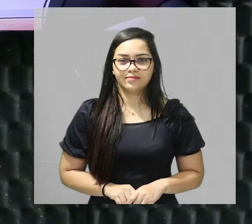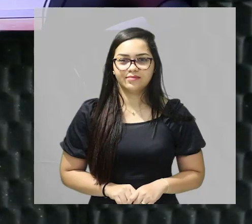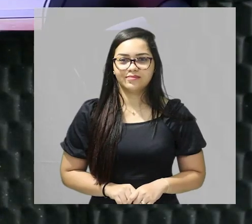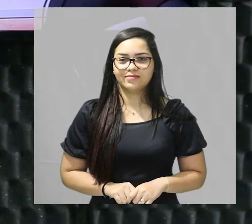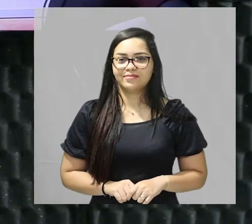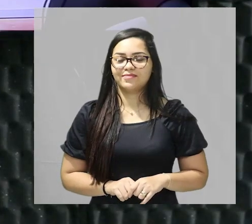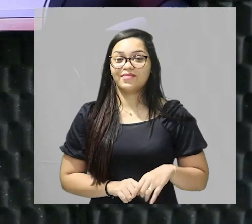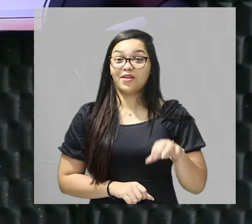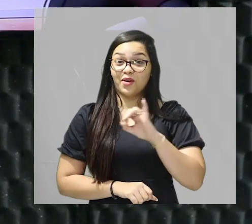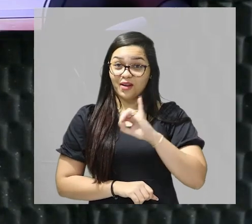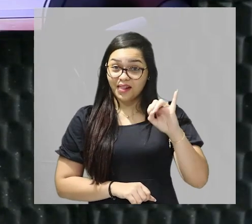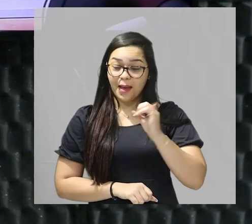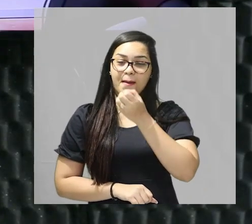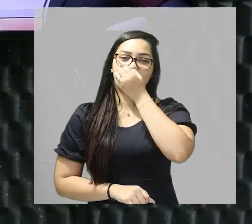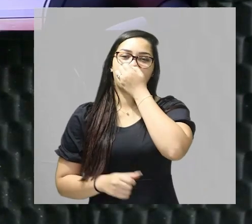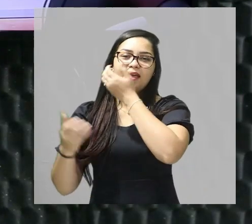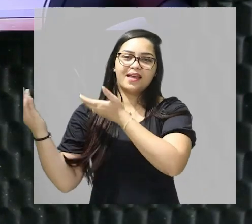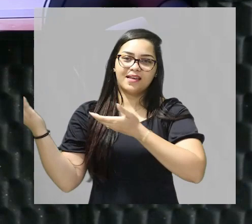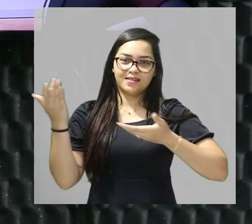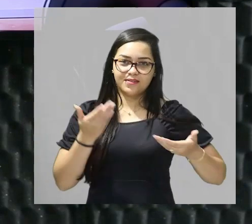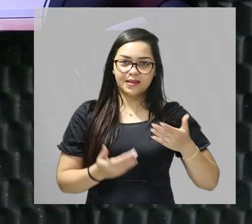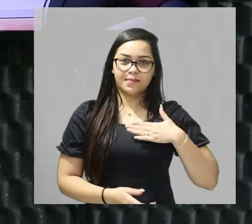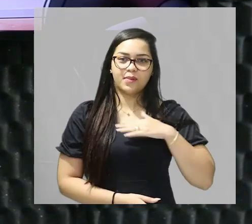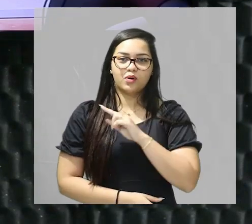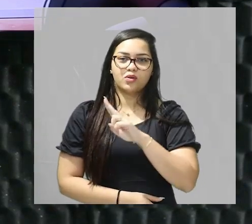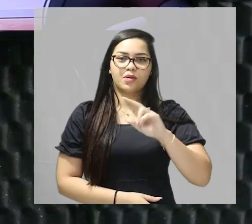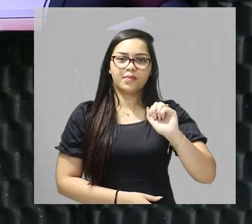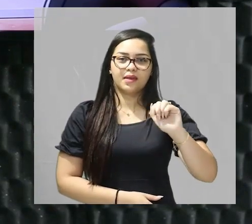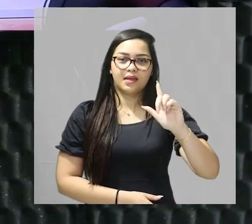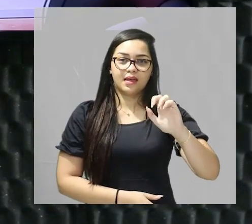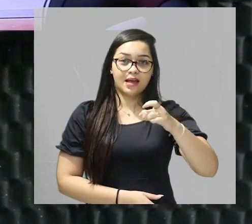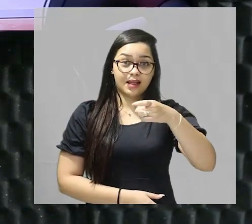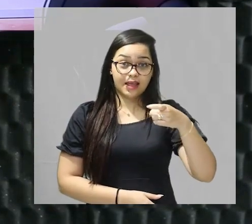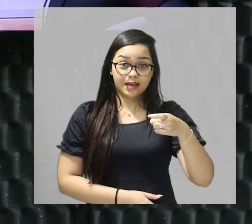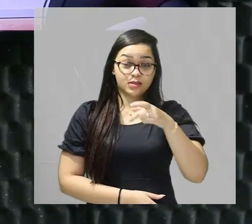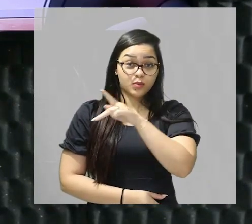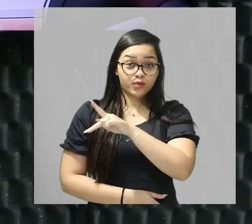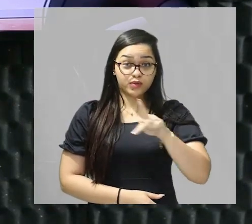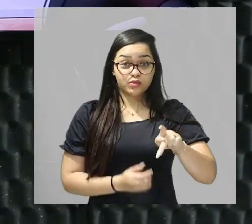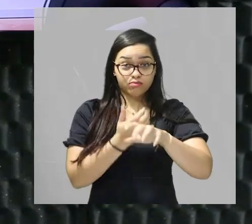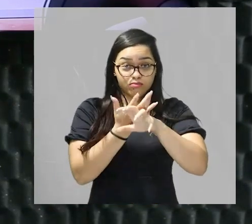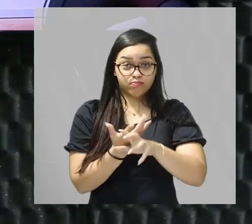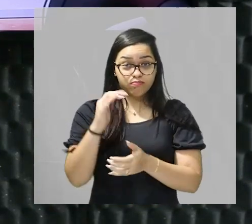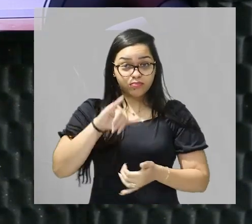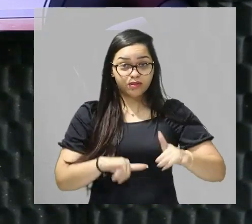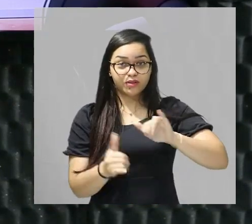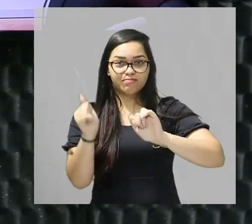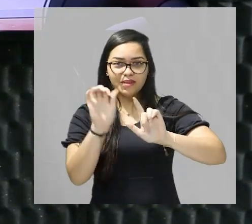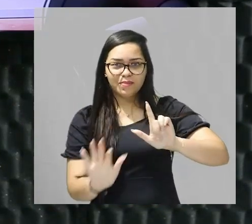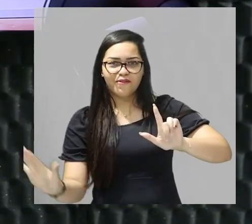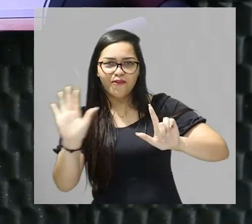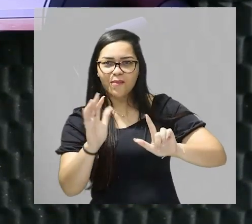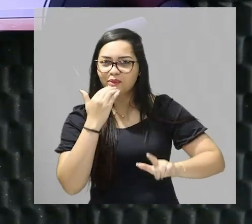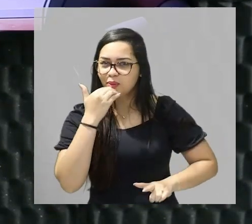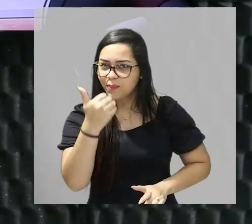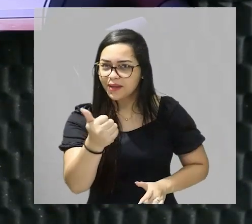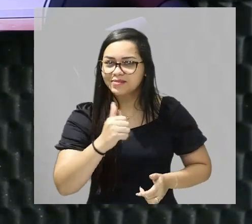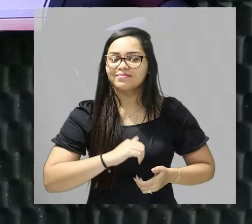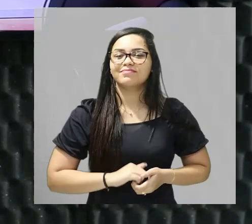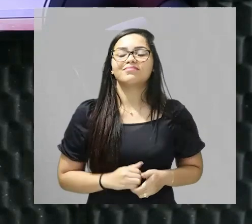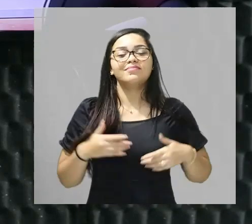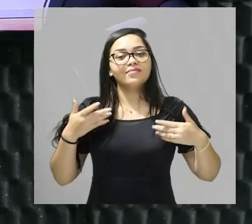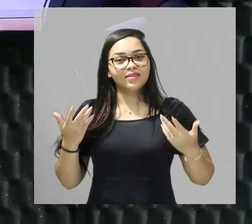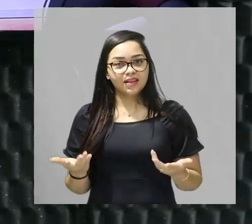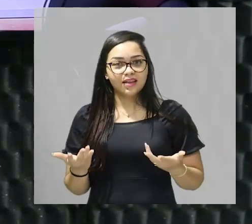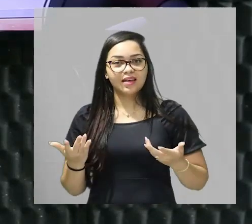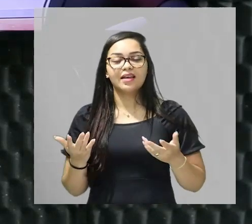Olá turma, sejam todos bem-vindos, sou o professor Alex Ferreira, professor de química da plataforma Gonçalves Dias. Tudo bem turminha? Mais uma aula